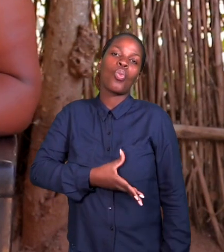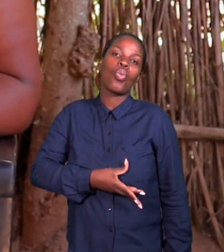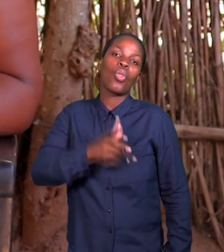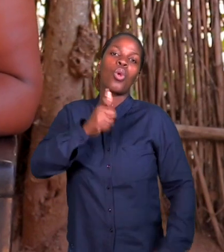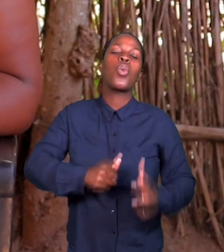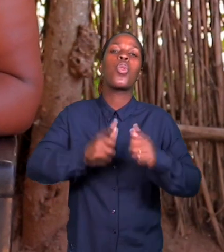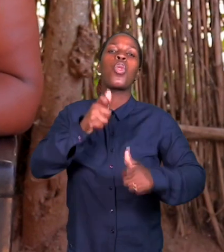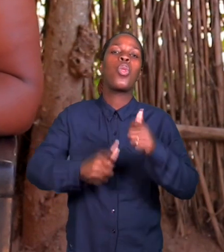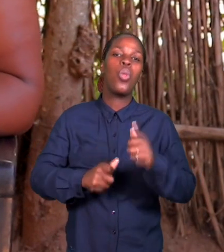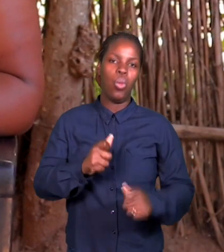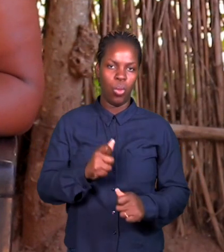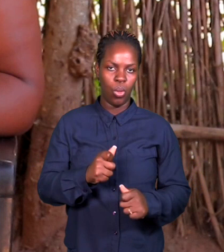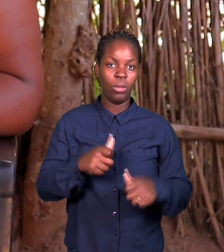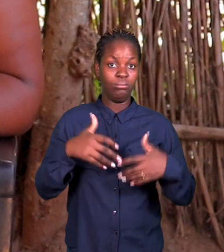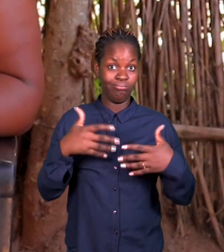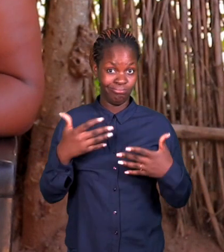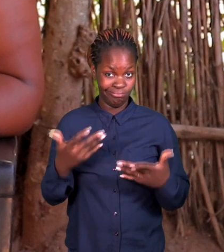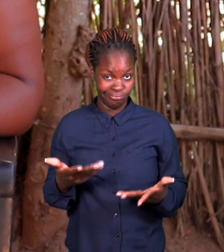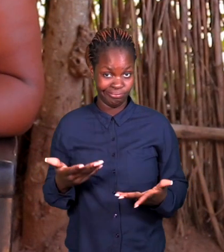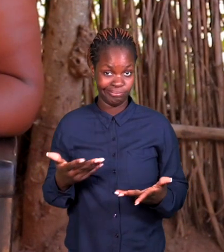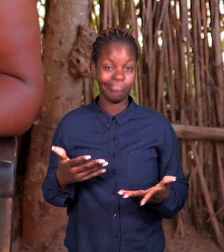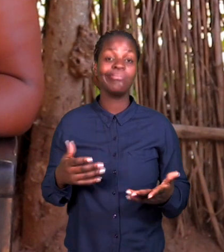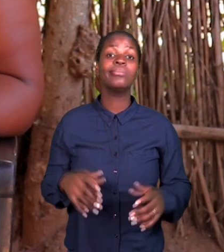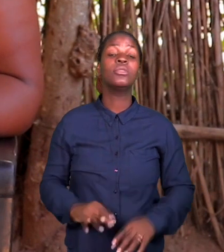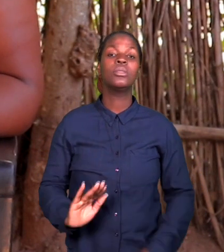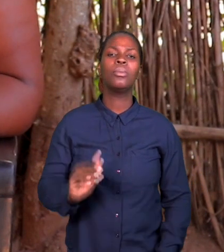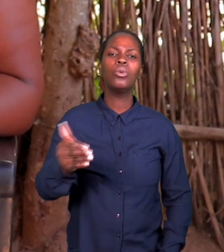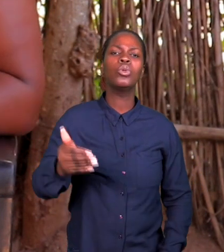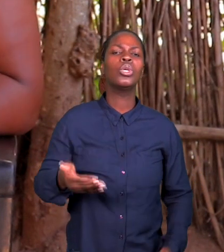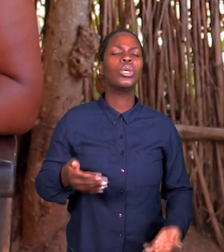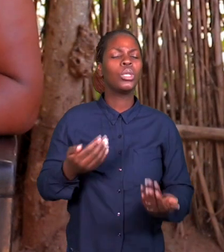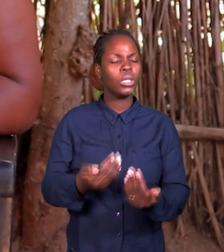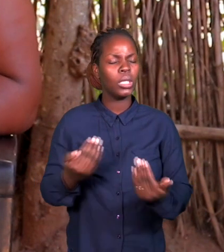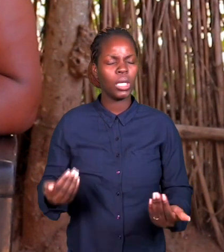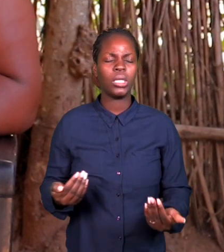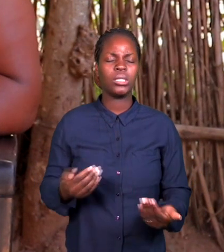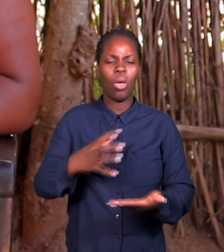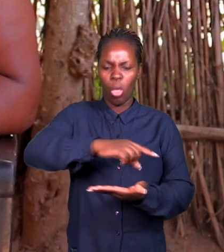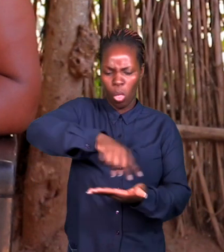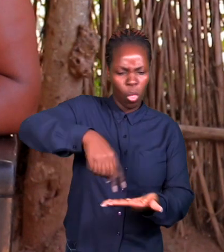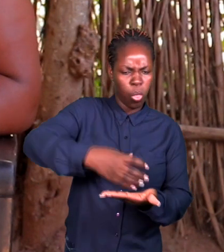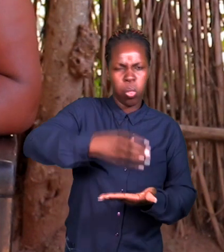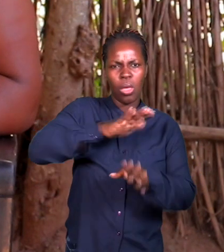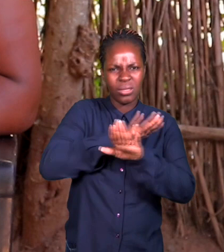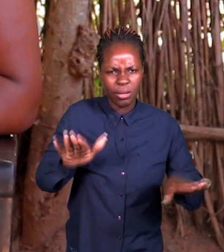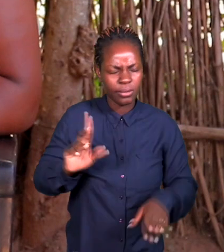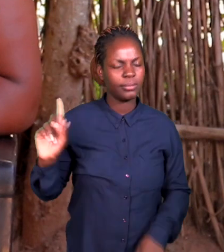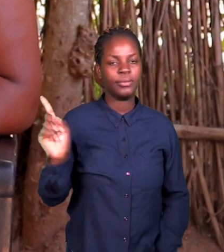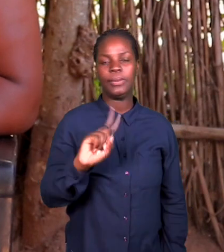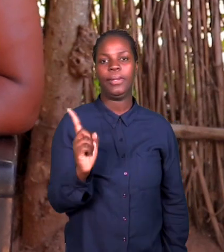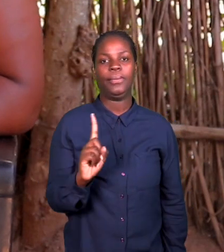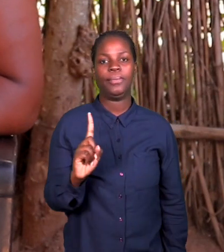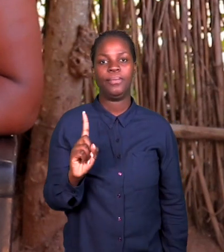dia sem dar o leite materno, apenas só deixando para a criança se alimentar só de